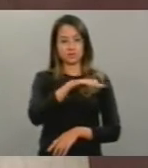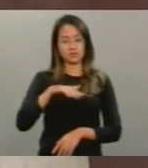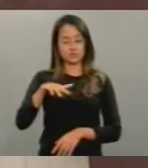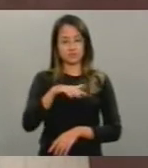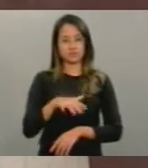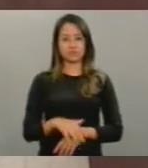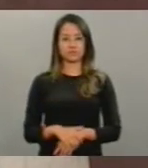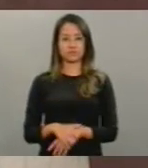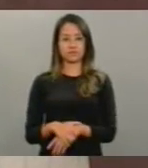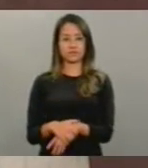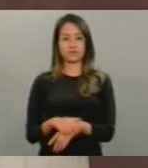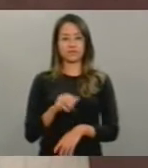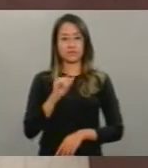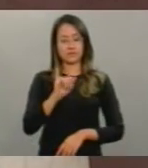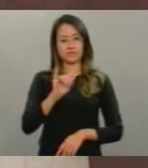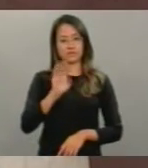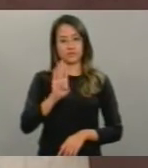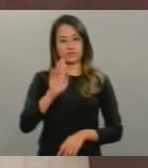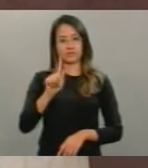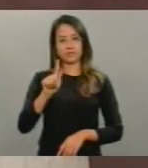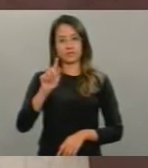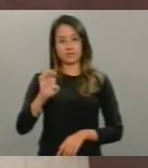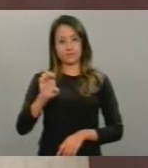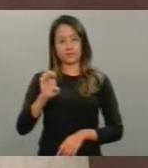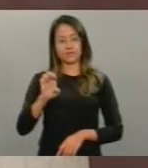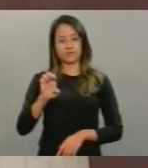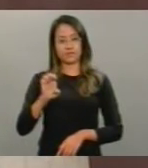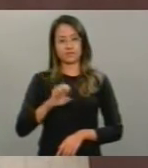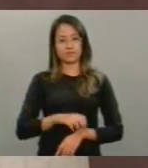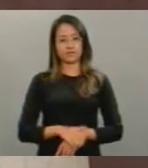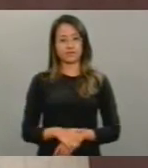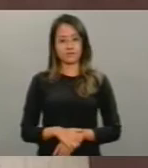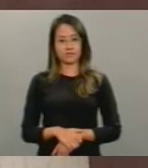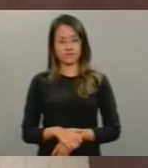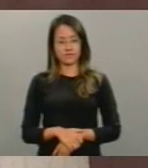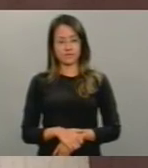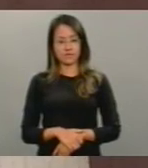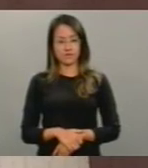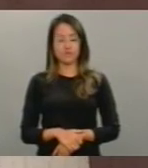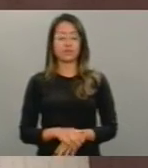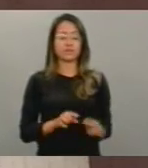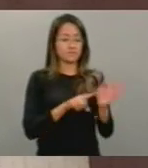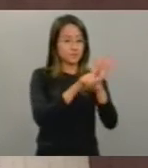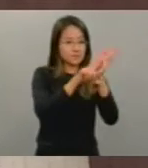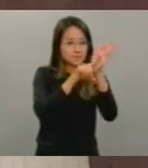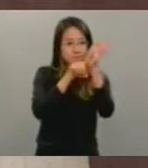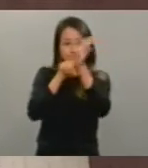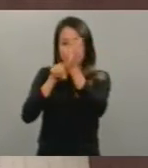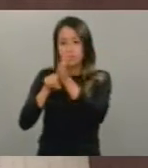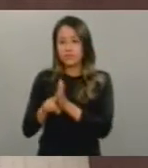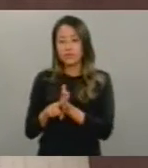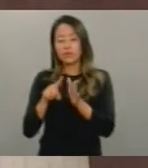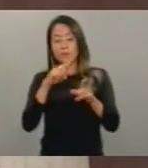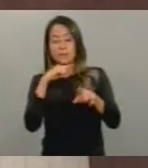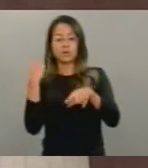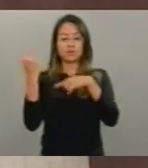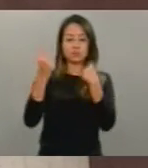O IBGE, há pouco, quando analisava a Pesquisa Nacional por Amostra de